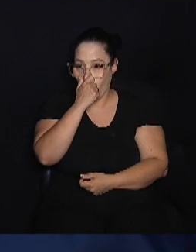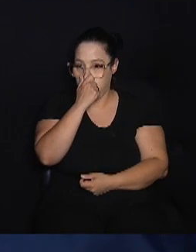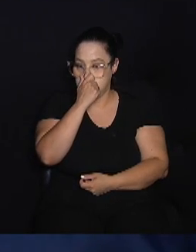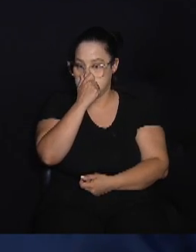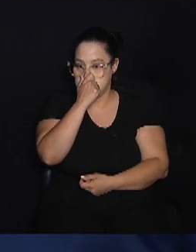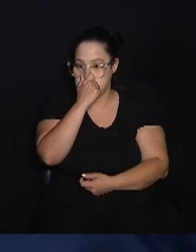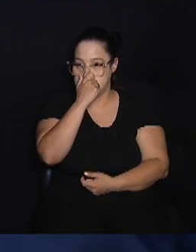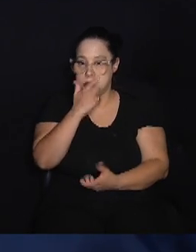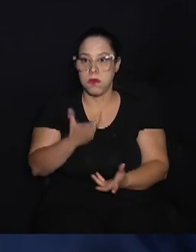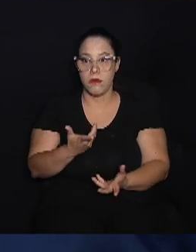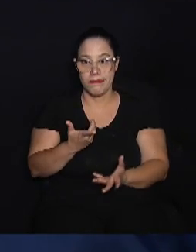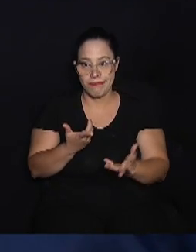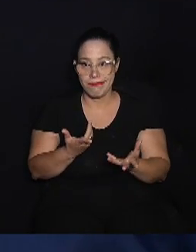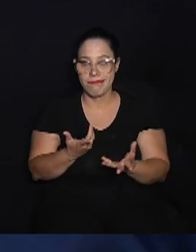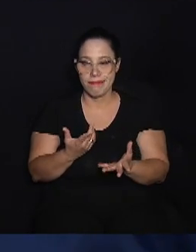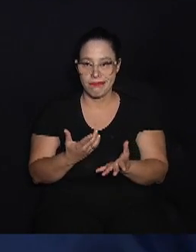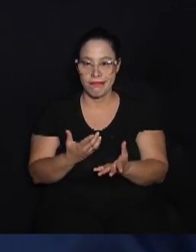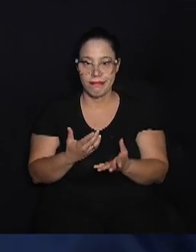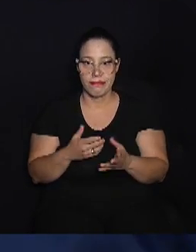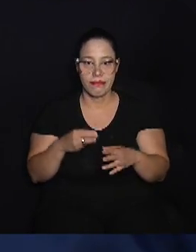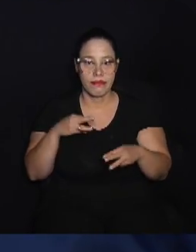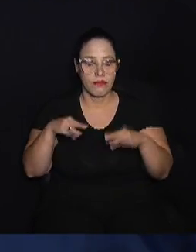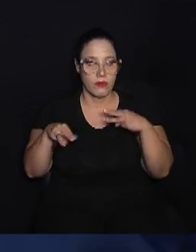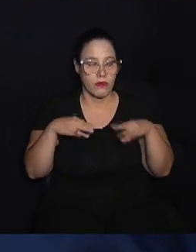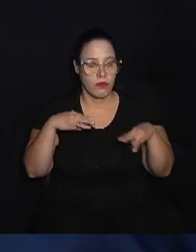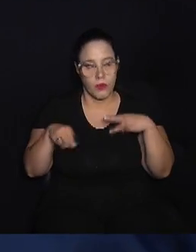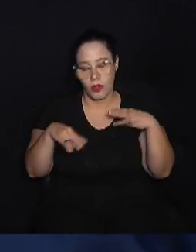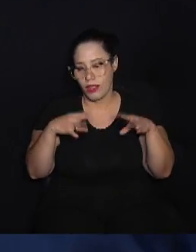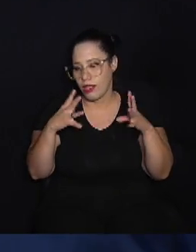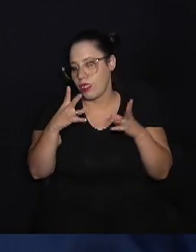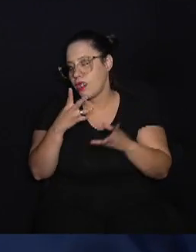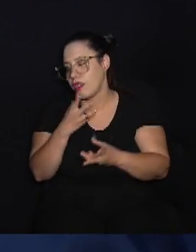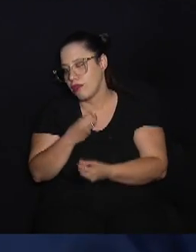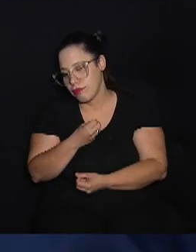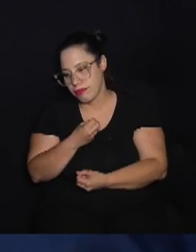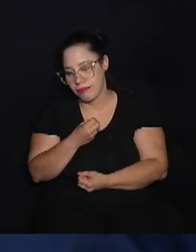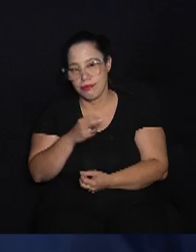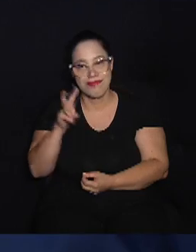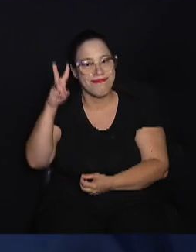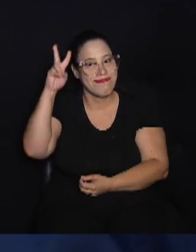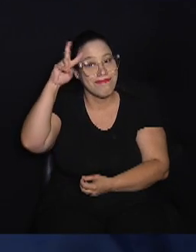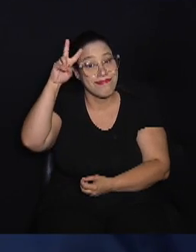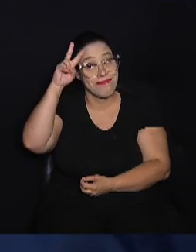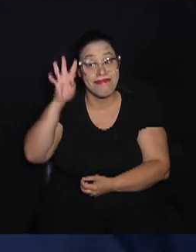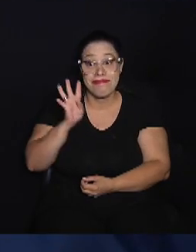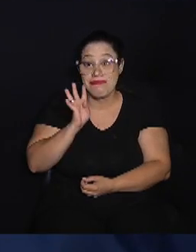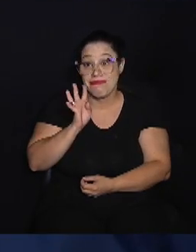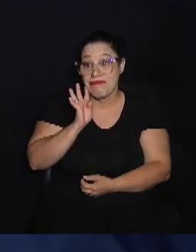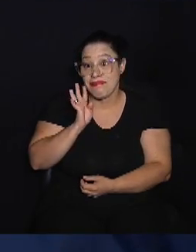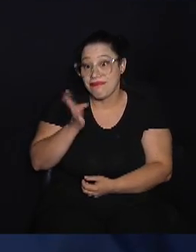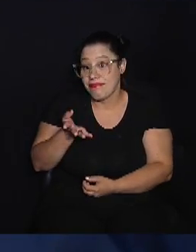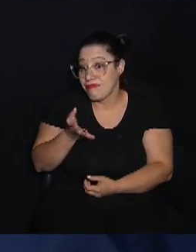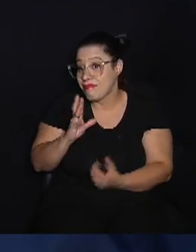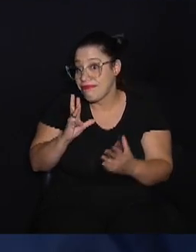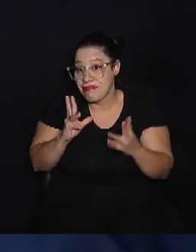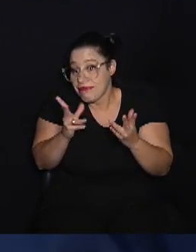de público e crítica. Tem músicas lindíssimas e uma história muito interessante. É uma história